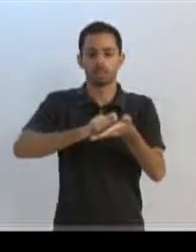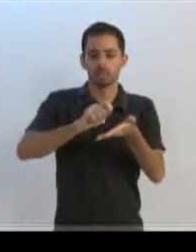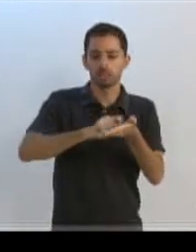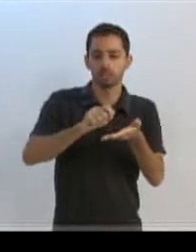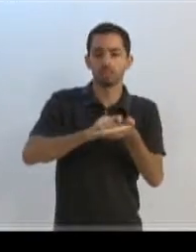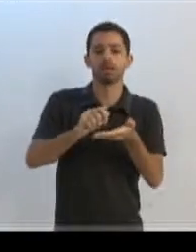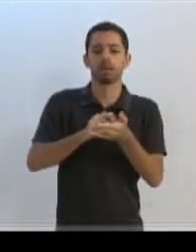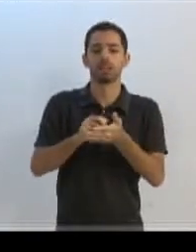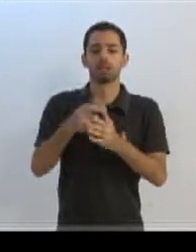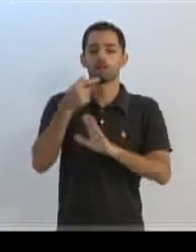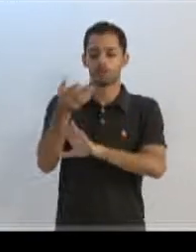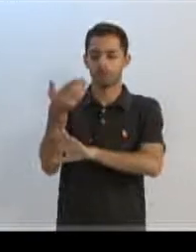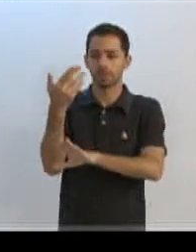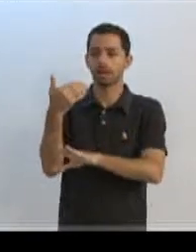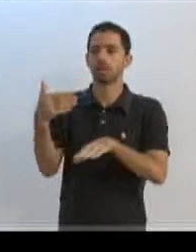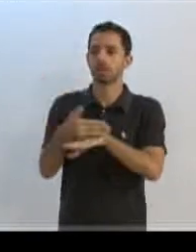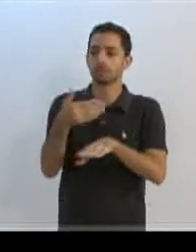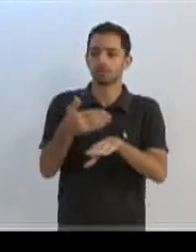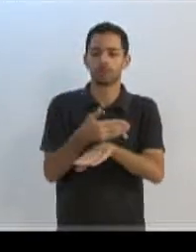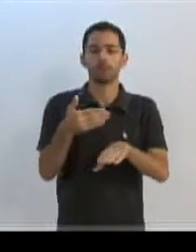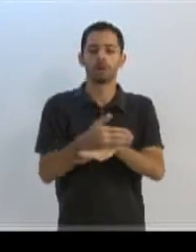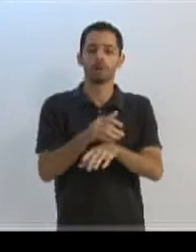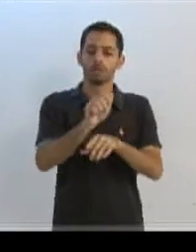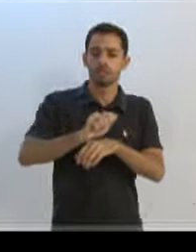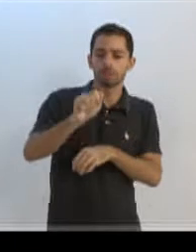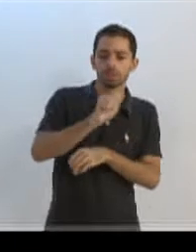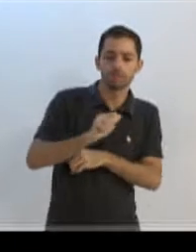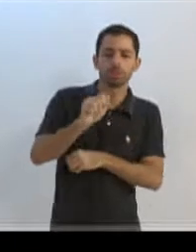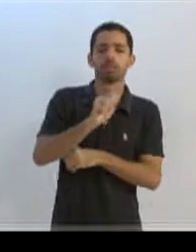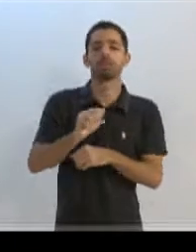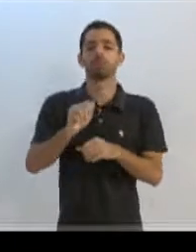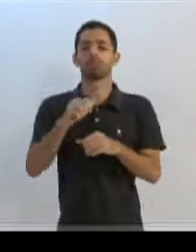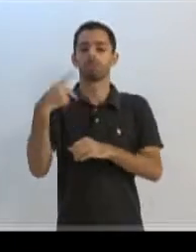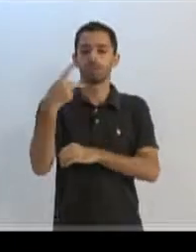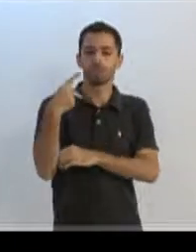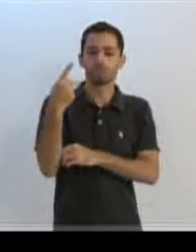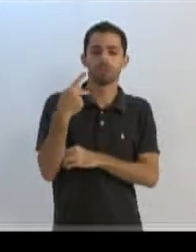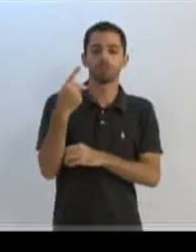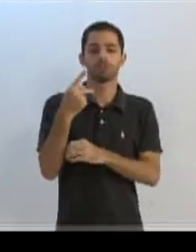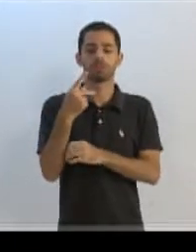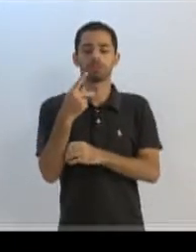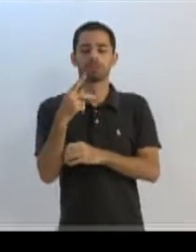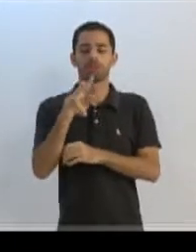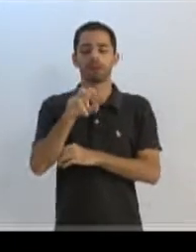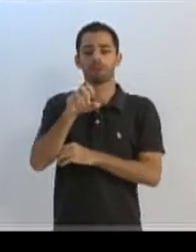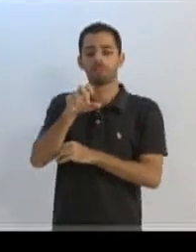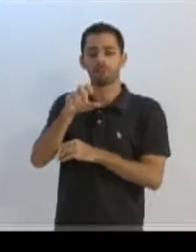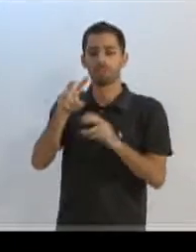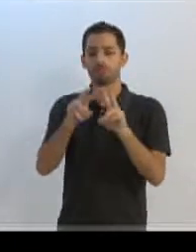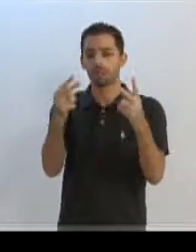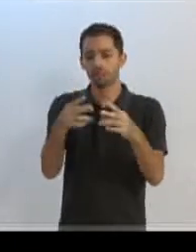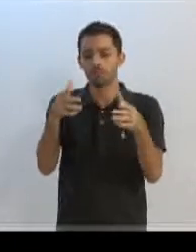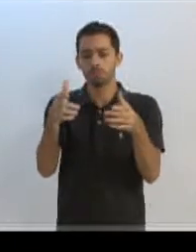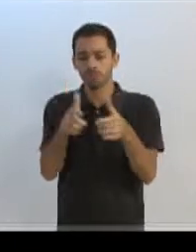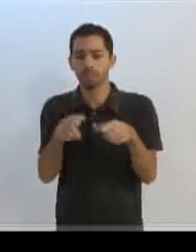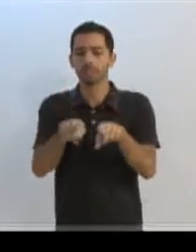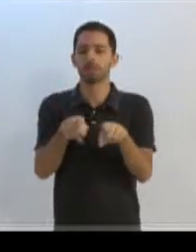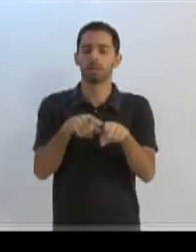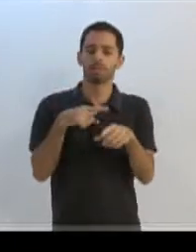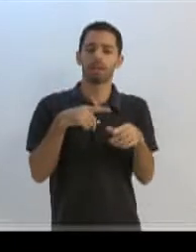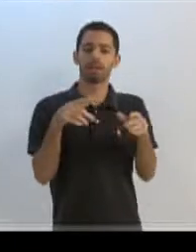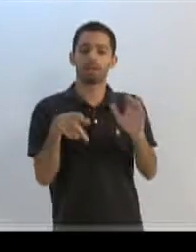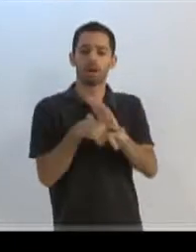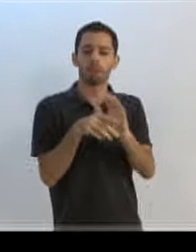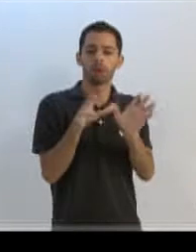semana onde tivemos na seção moradores da vila é pequena e podem vender as fotos aí é em prol do guarani esporte clube na pastelaria na